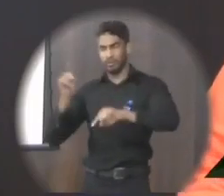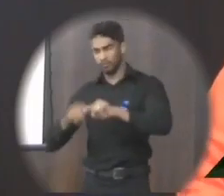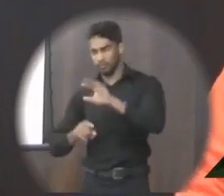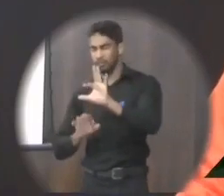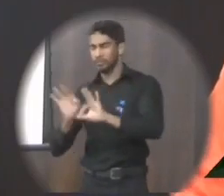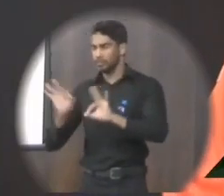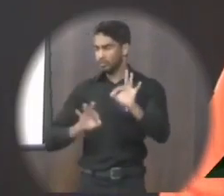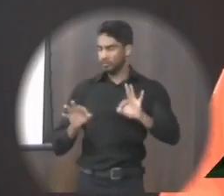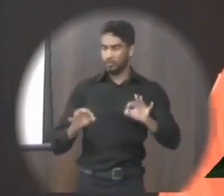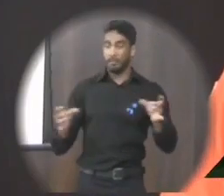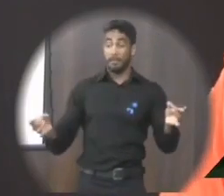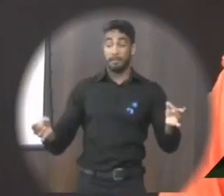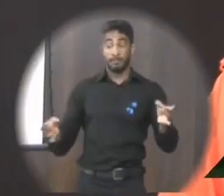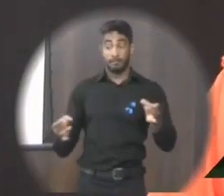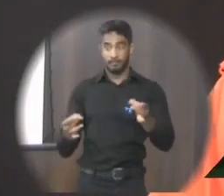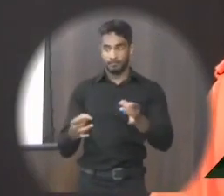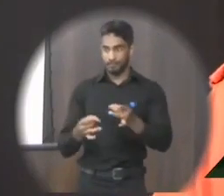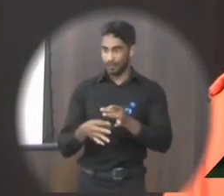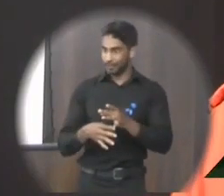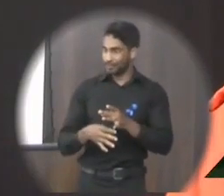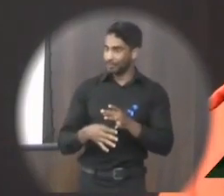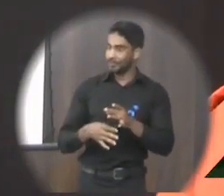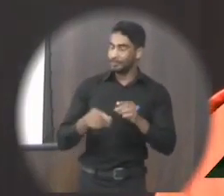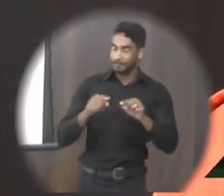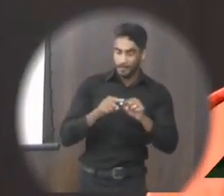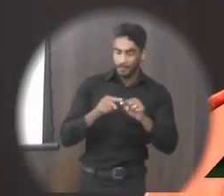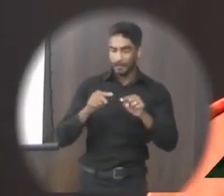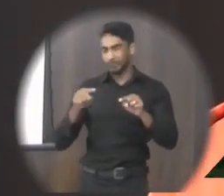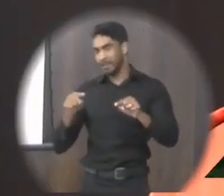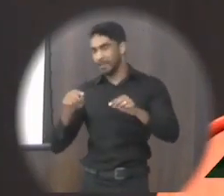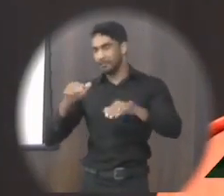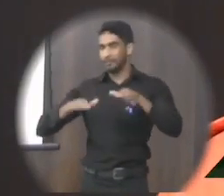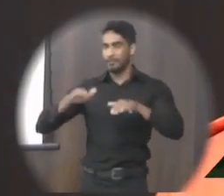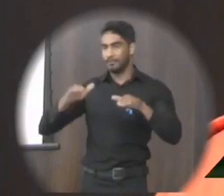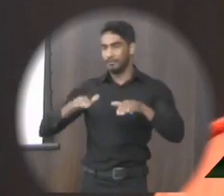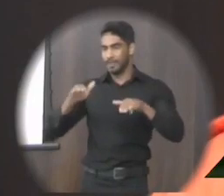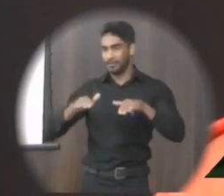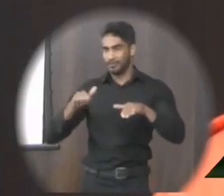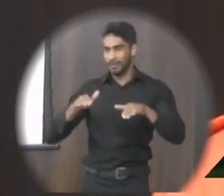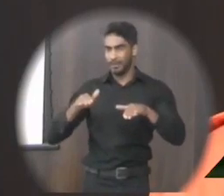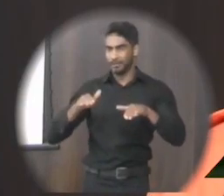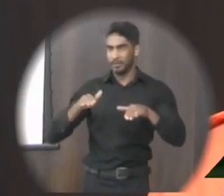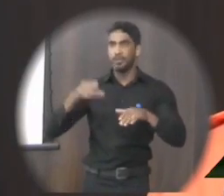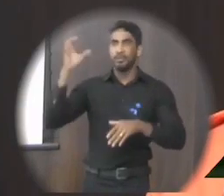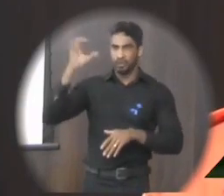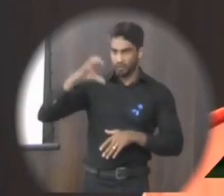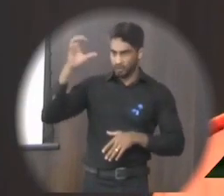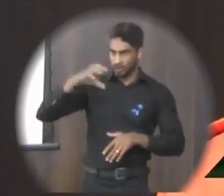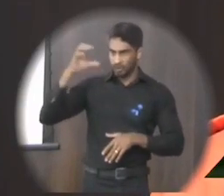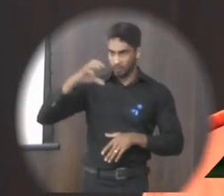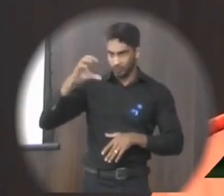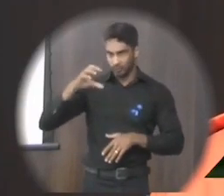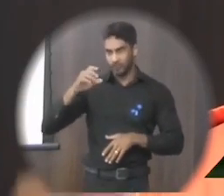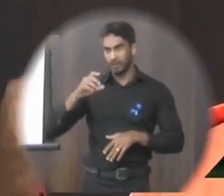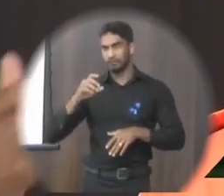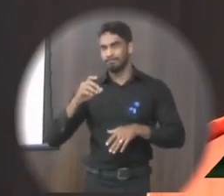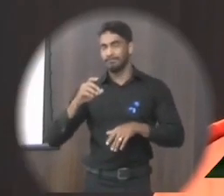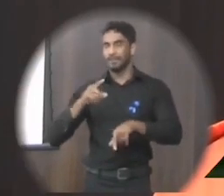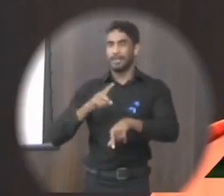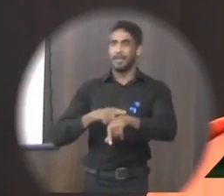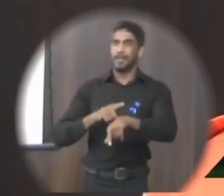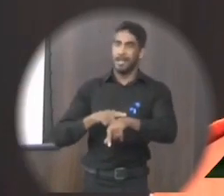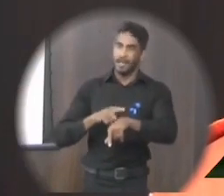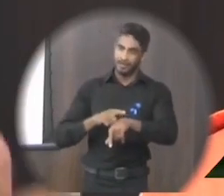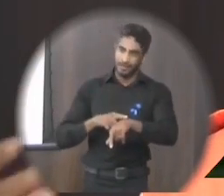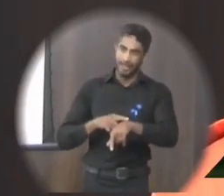que ser, a gente recomenda no período de, não no período de estiagem, no período de chuva, porque é um período que a gente vai ter